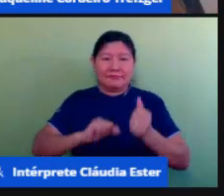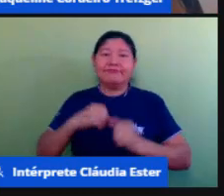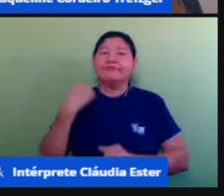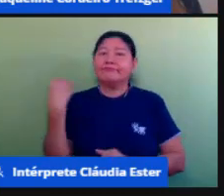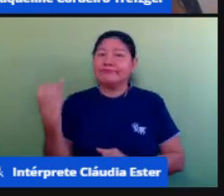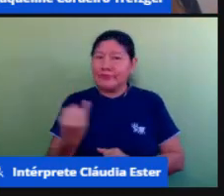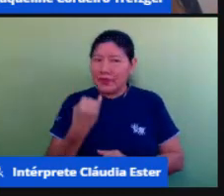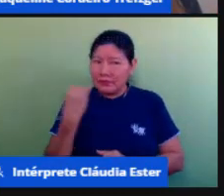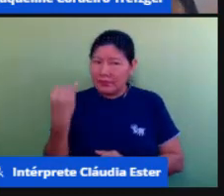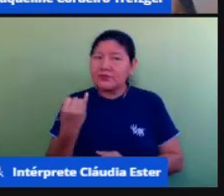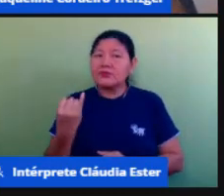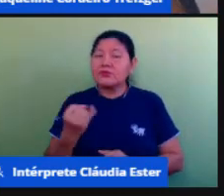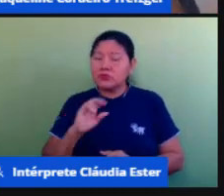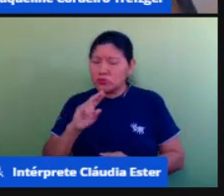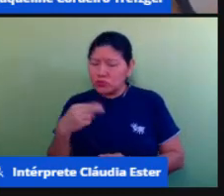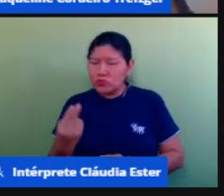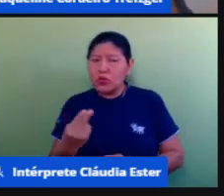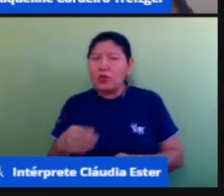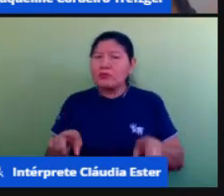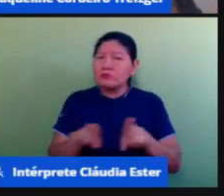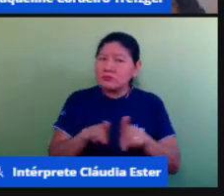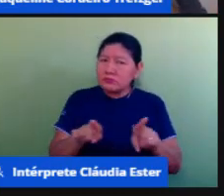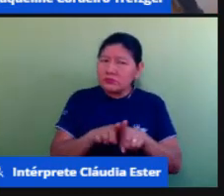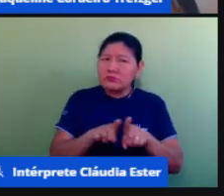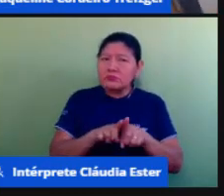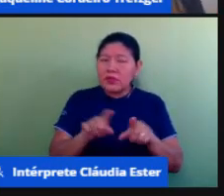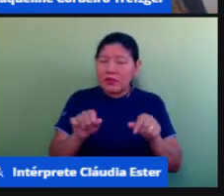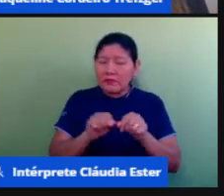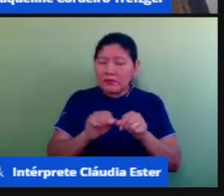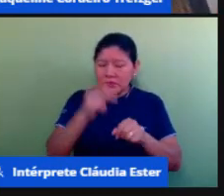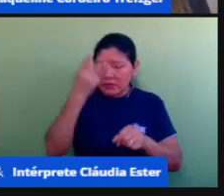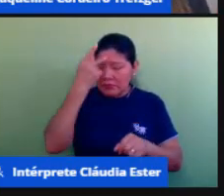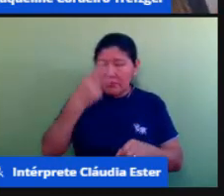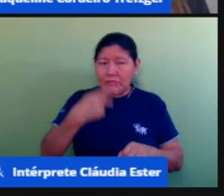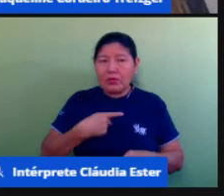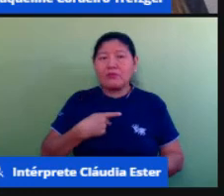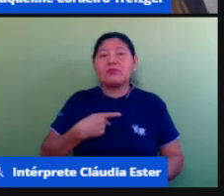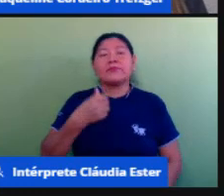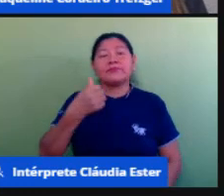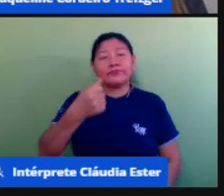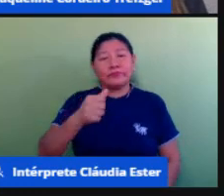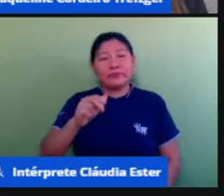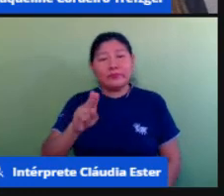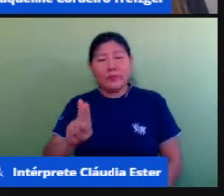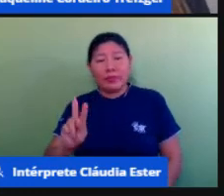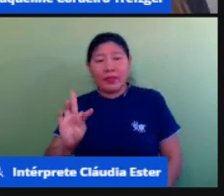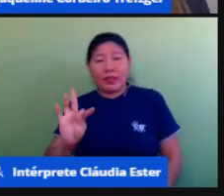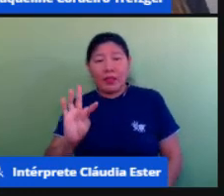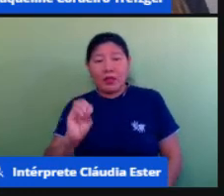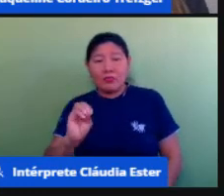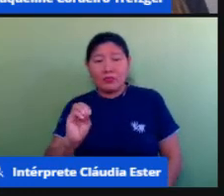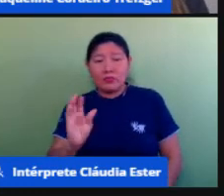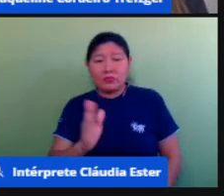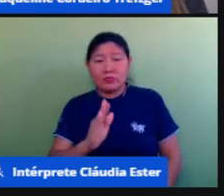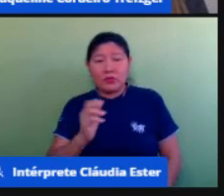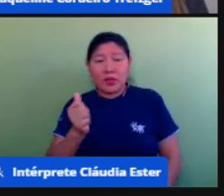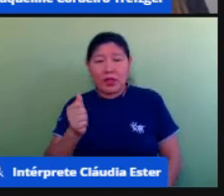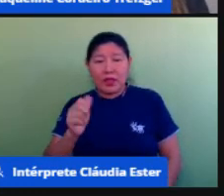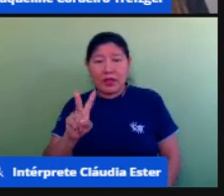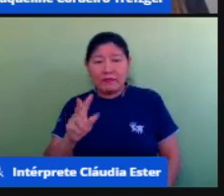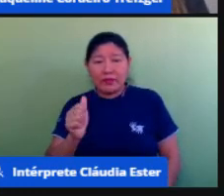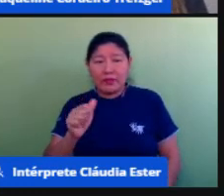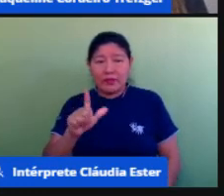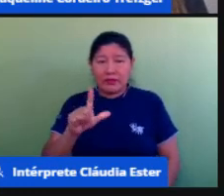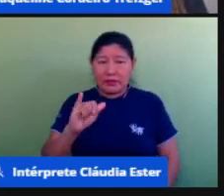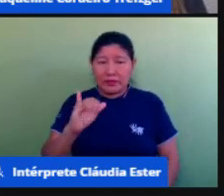essa autoavaliação. Trago para vocês depois aqui. Nesse slide, quando a gente traz essa questão